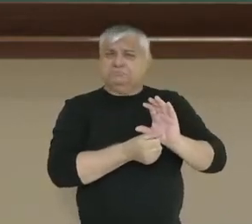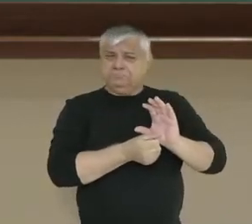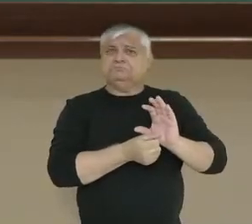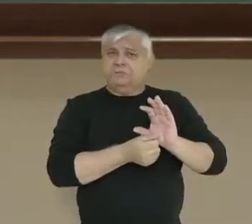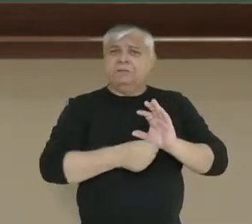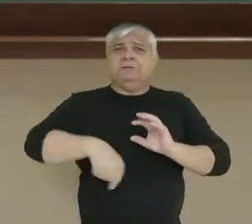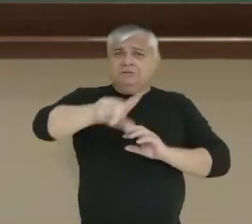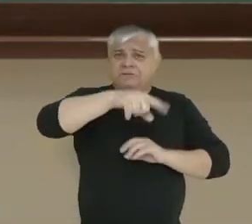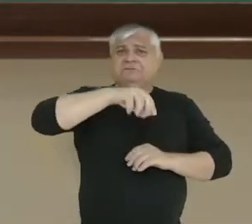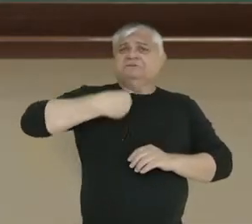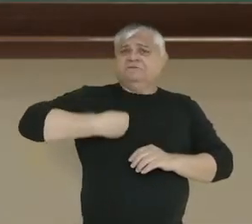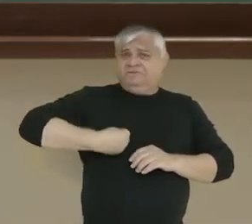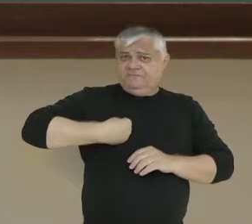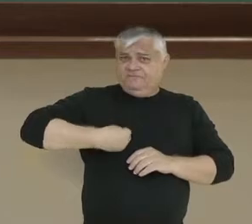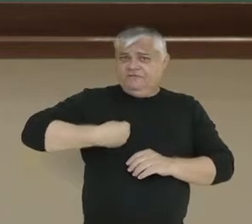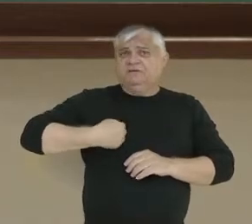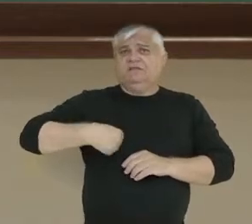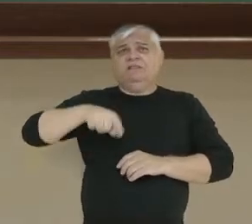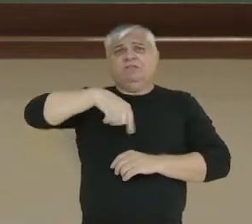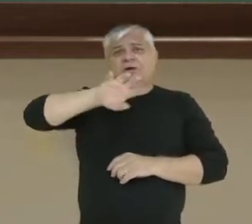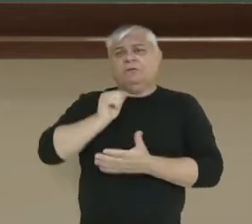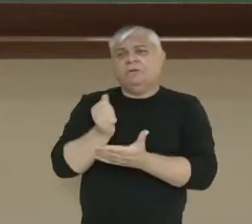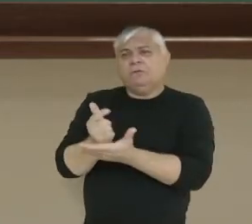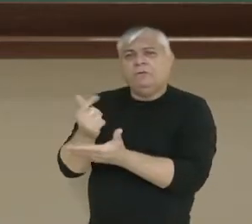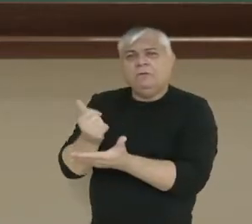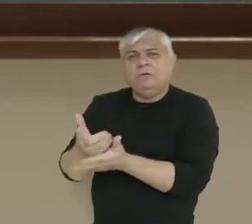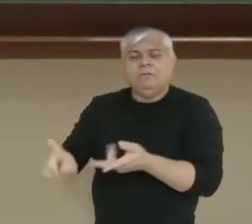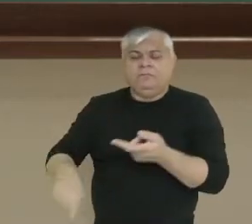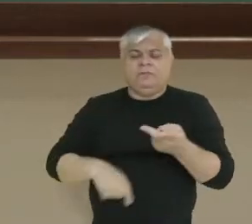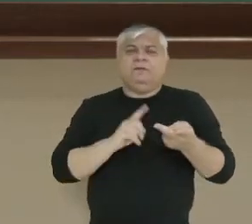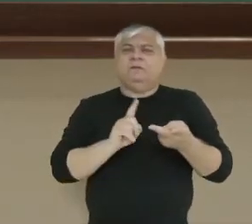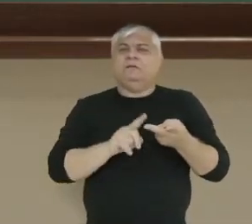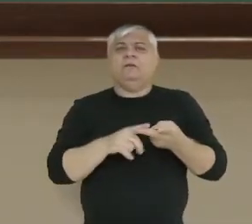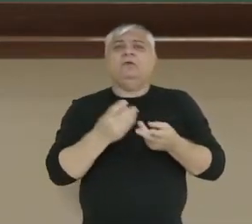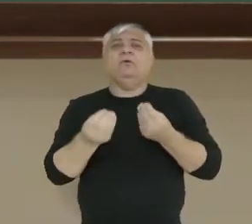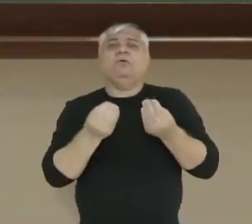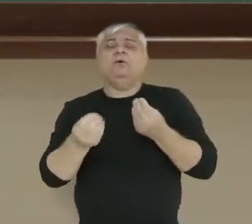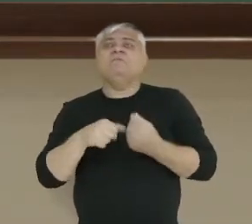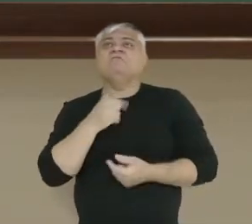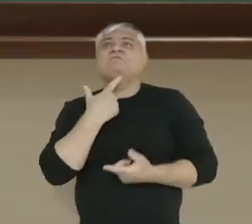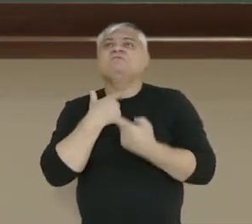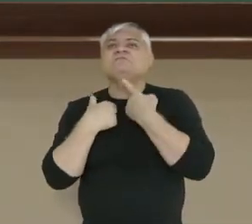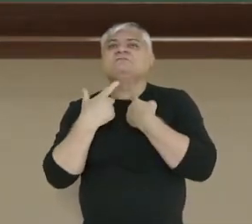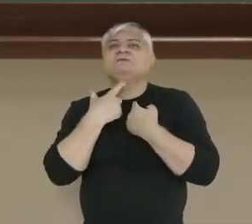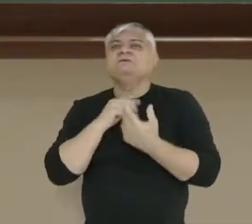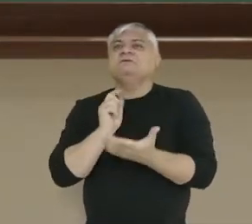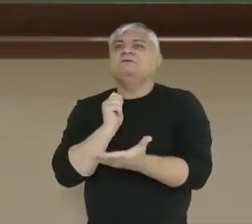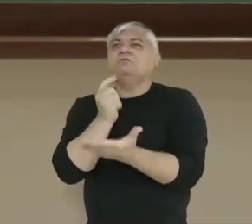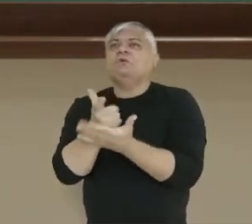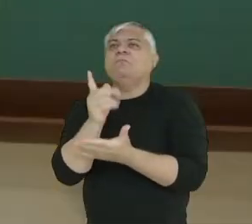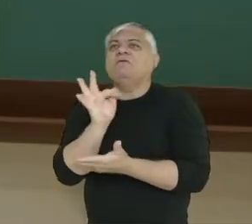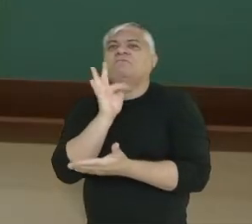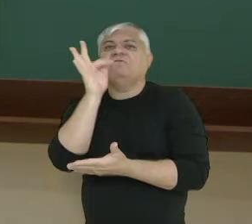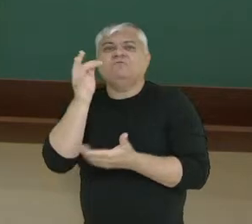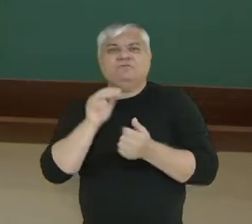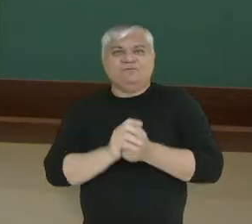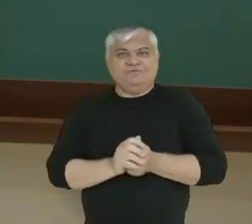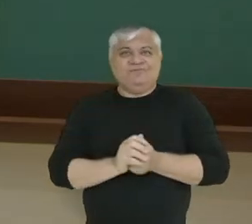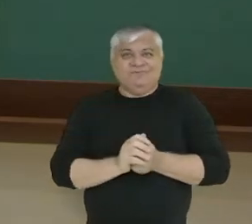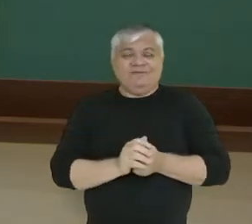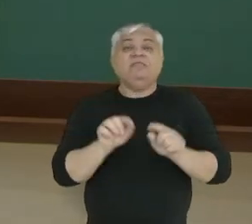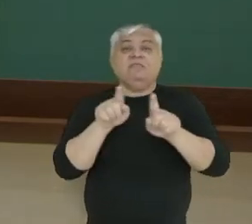Então, ao modo como a gente consome, ao modo como a gente deseja comprar alguma coisa, ao modo como